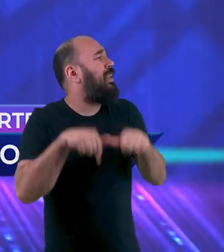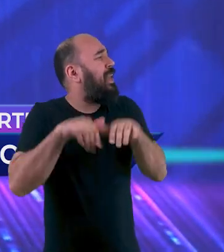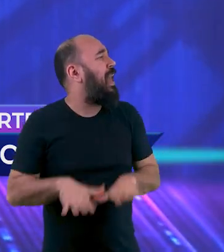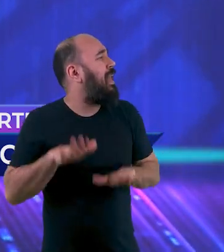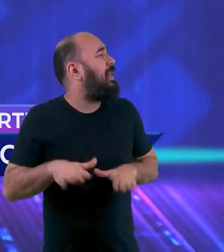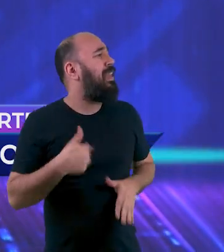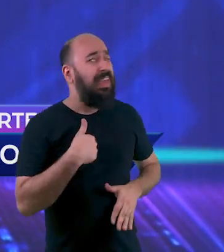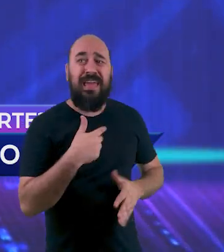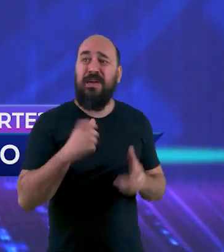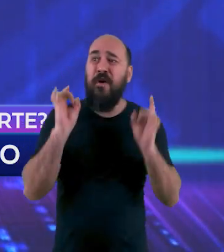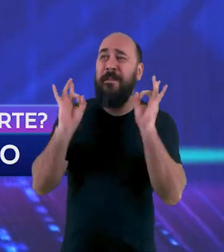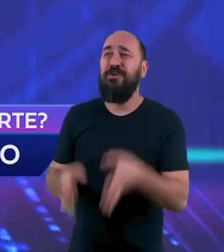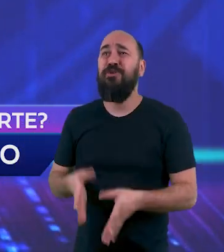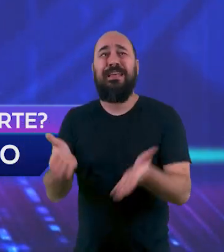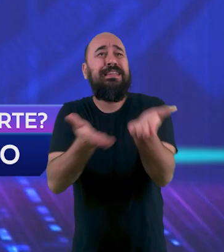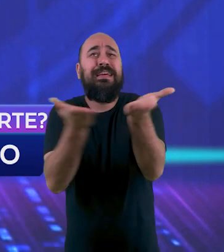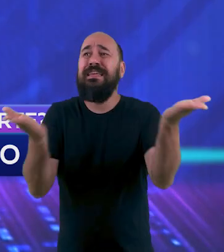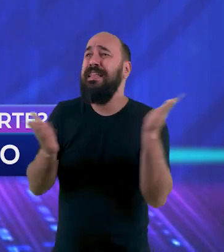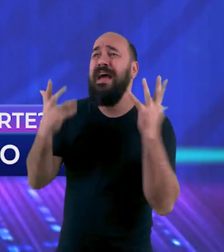Eu tenho que deixar aqui?